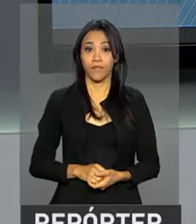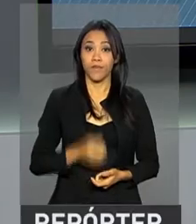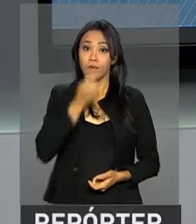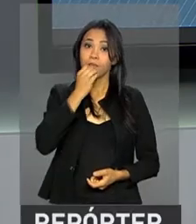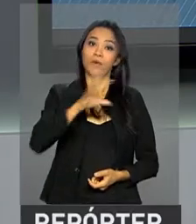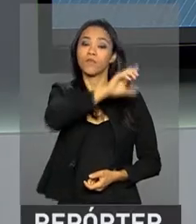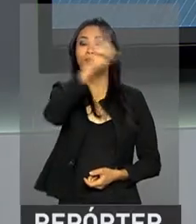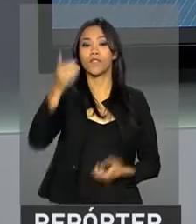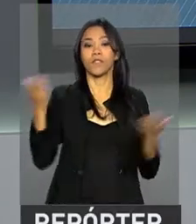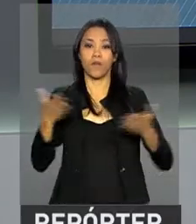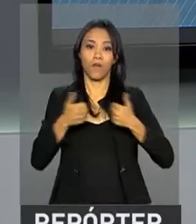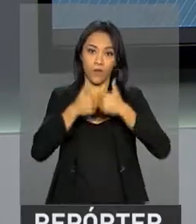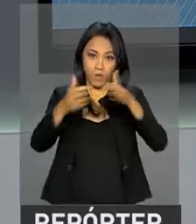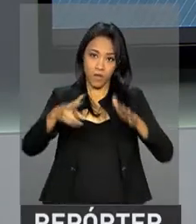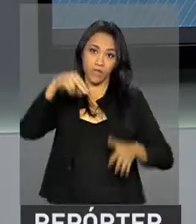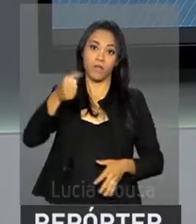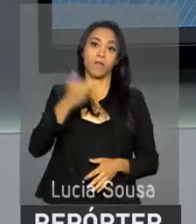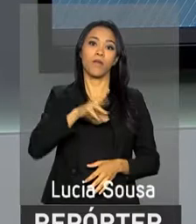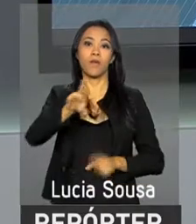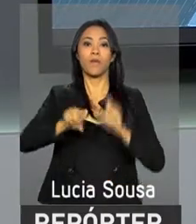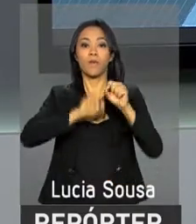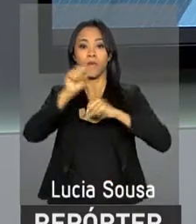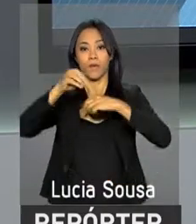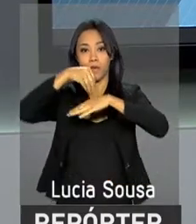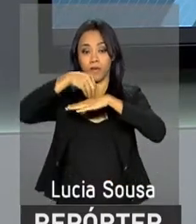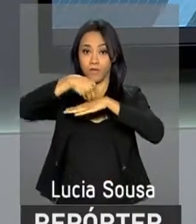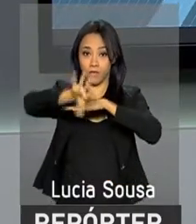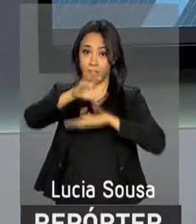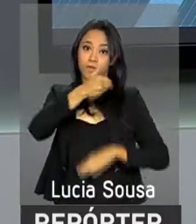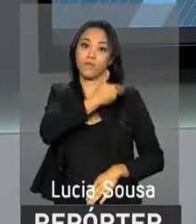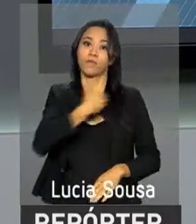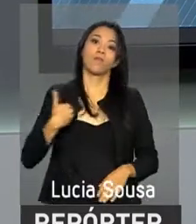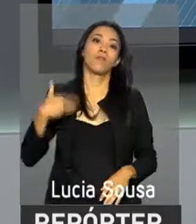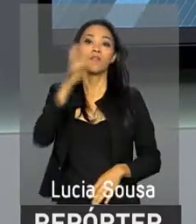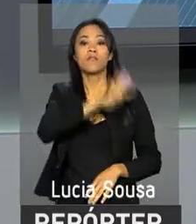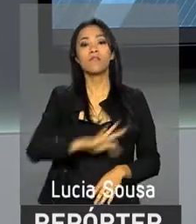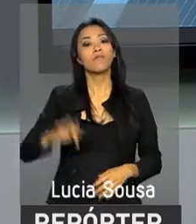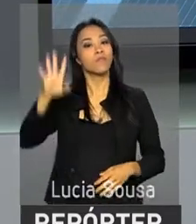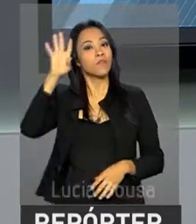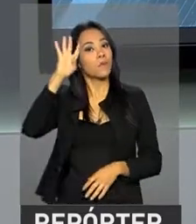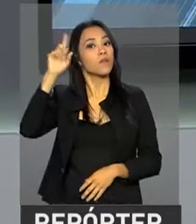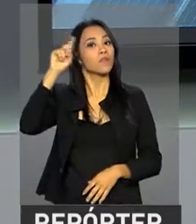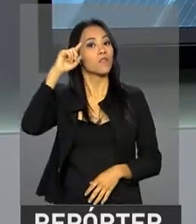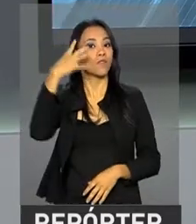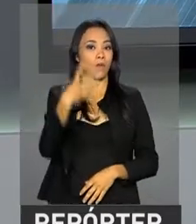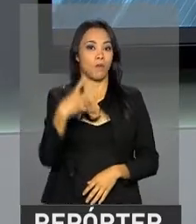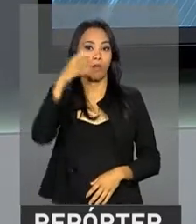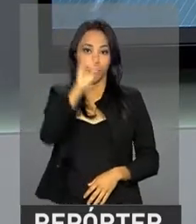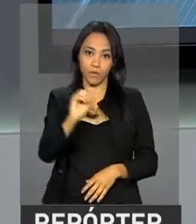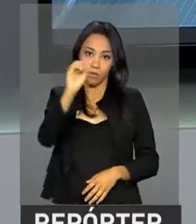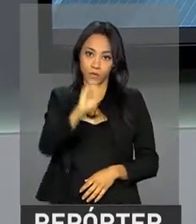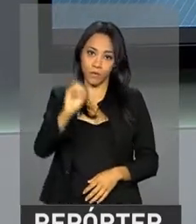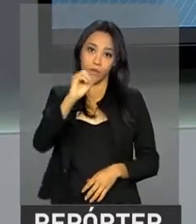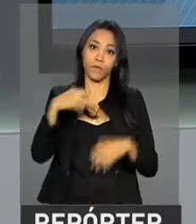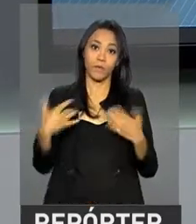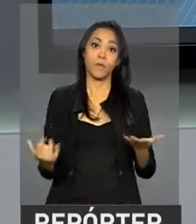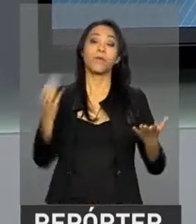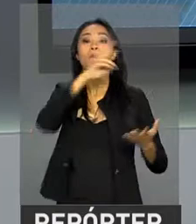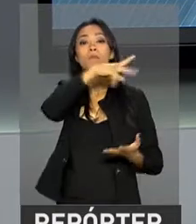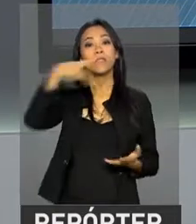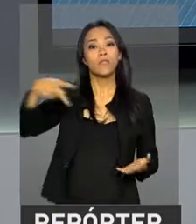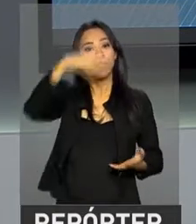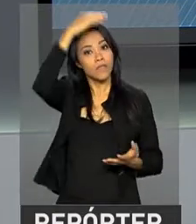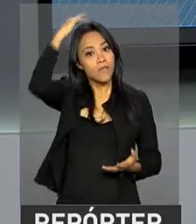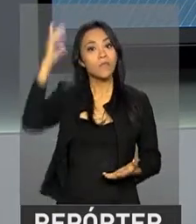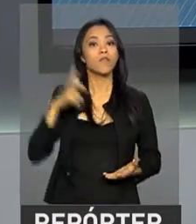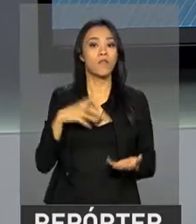Olá, bom dia. Começa agora o Repórter NBR com as notícias do governo federal desta quarta-feira, 4 de outubro. O presidente Michel Temer